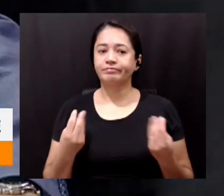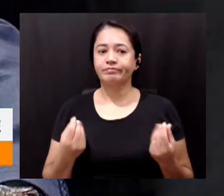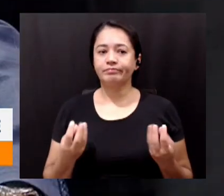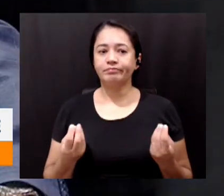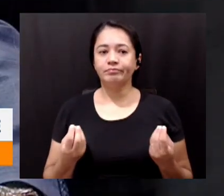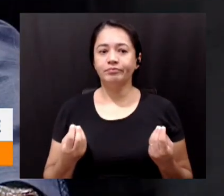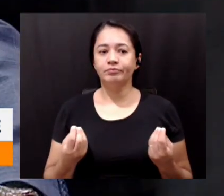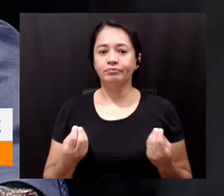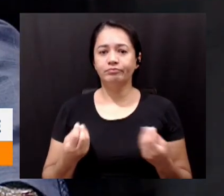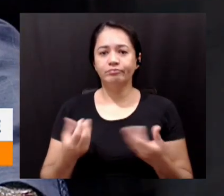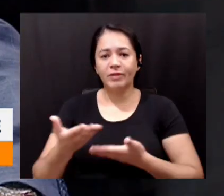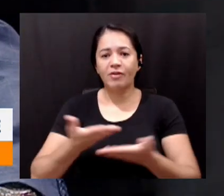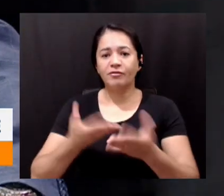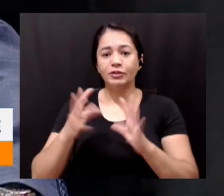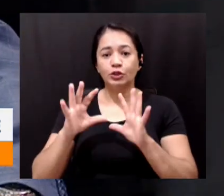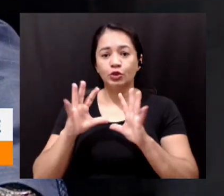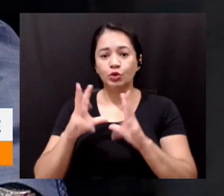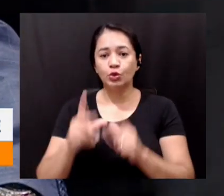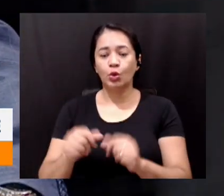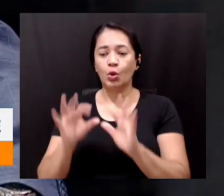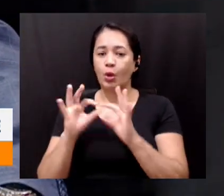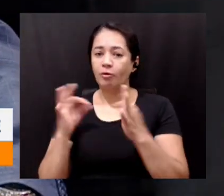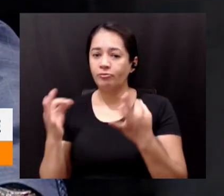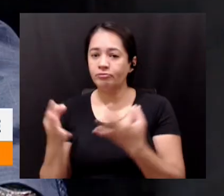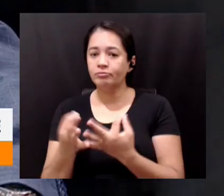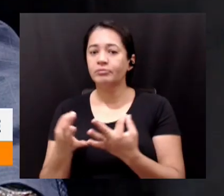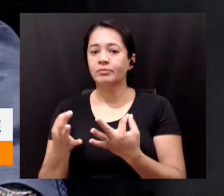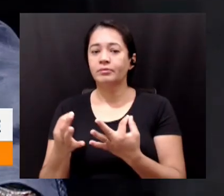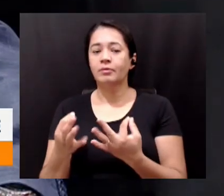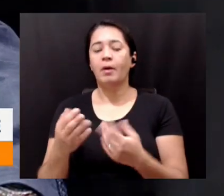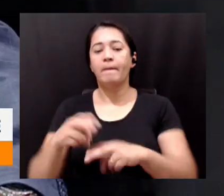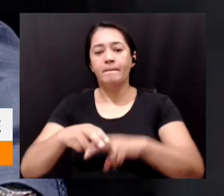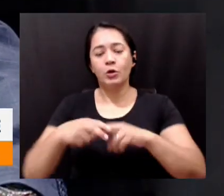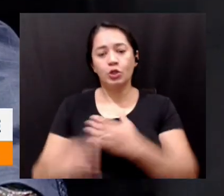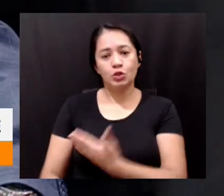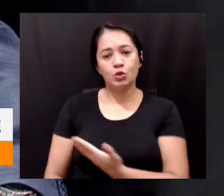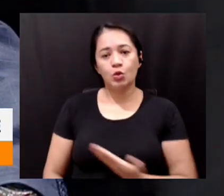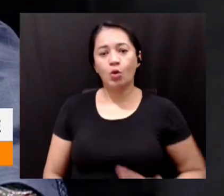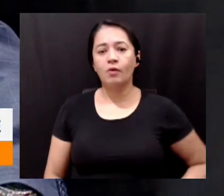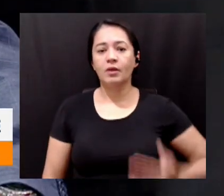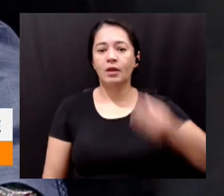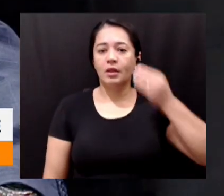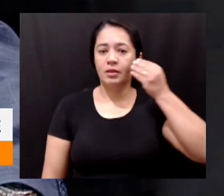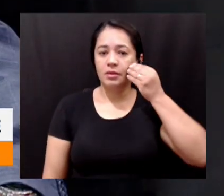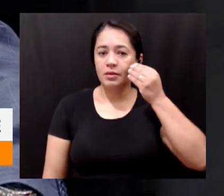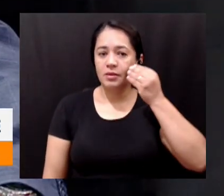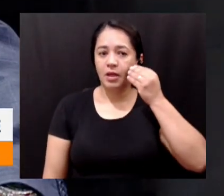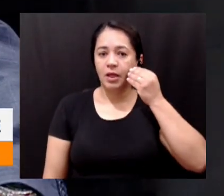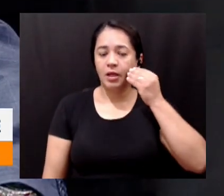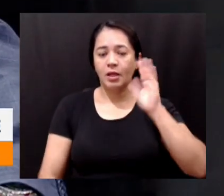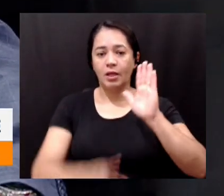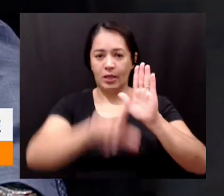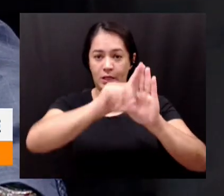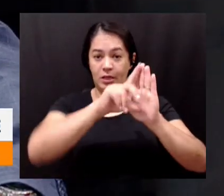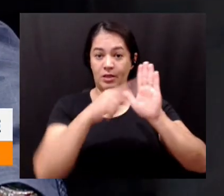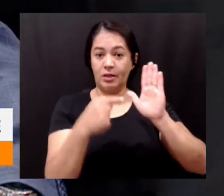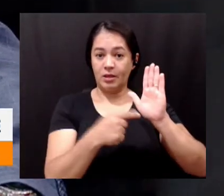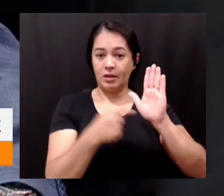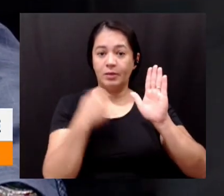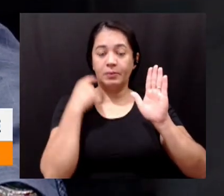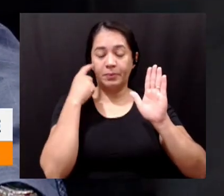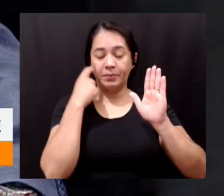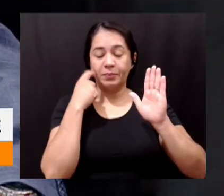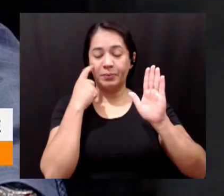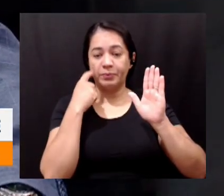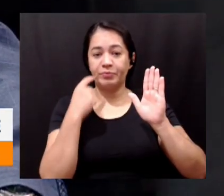envolvendo toda a família. Exato. Né? Então o governo está tentando, através dessa lei, né, 14.709, a coibir